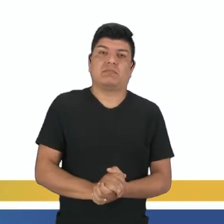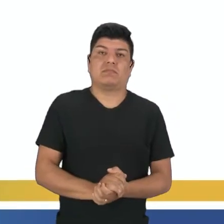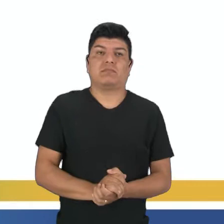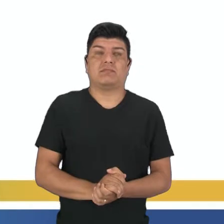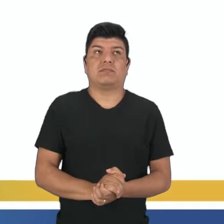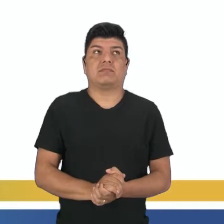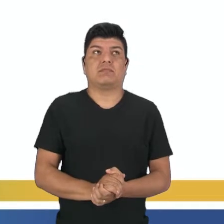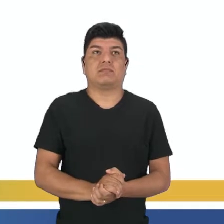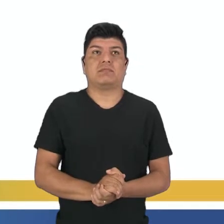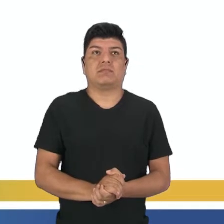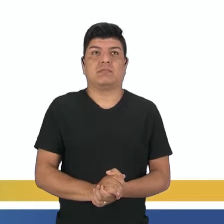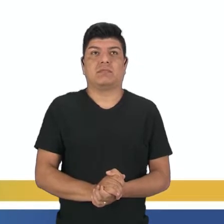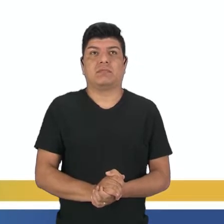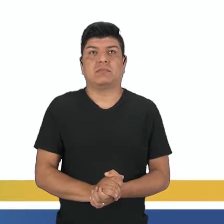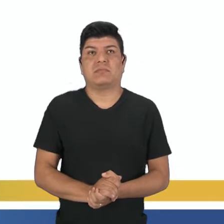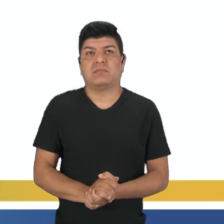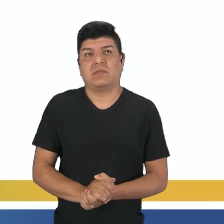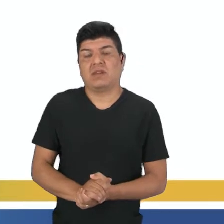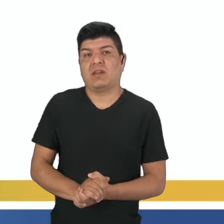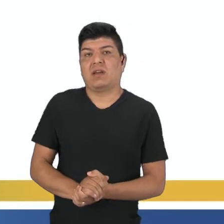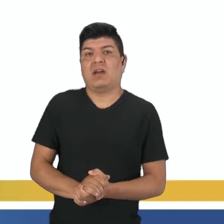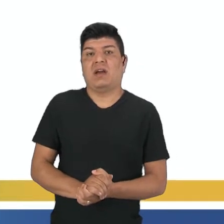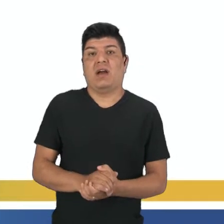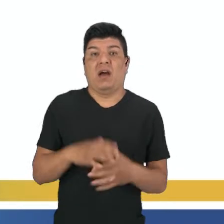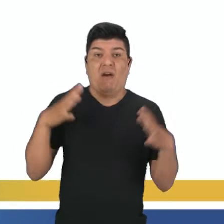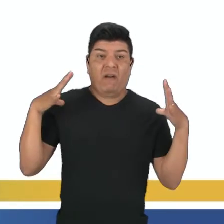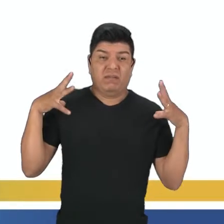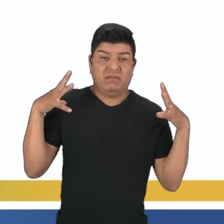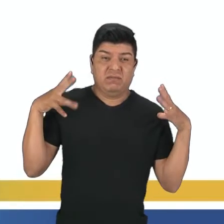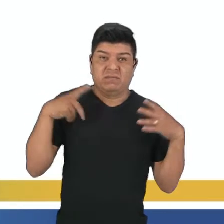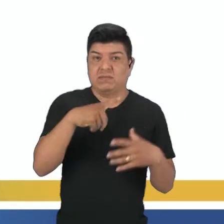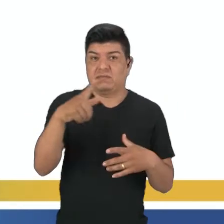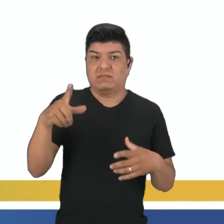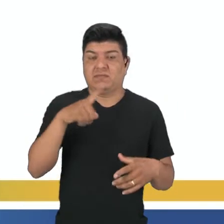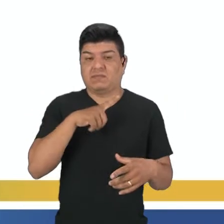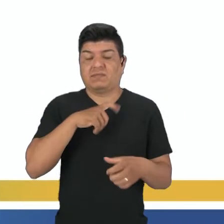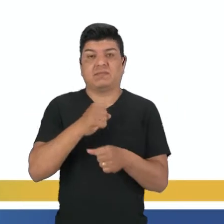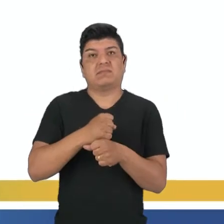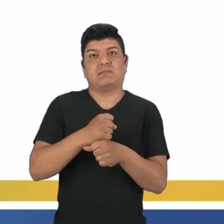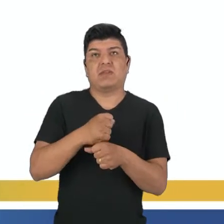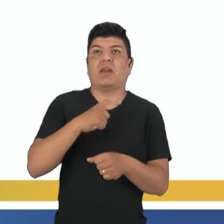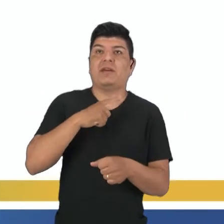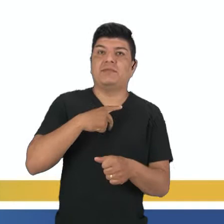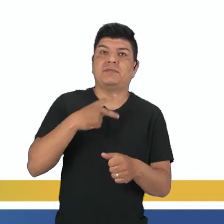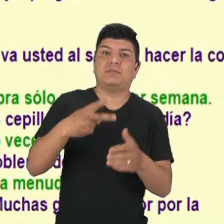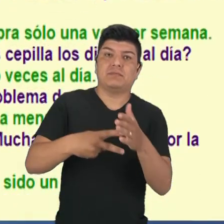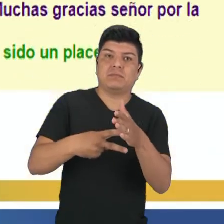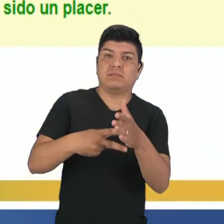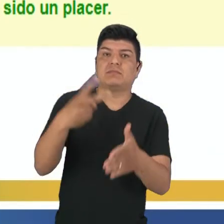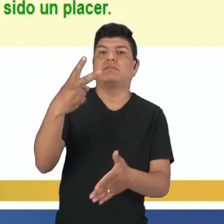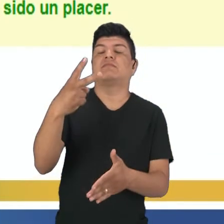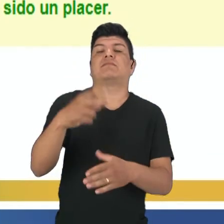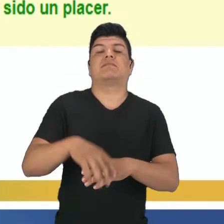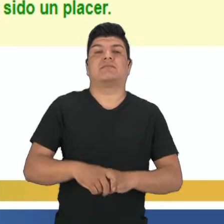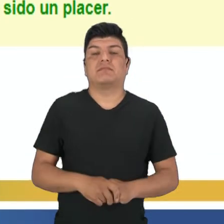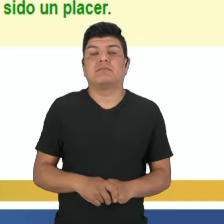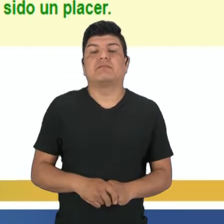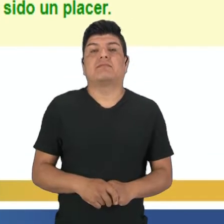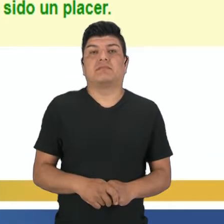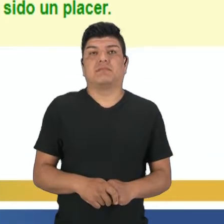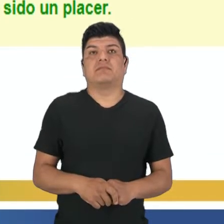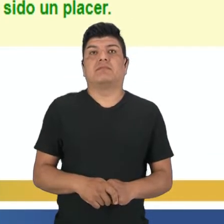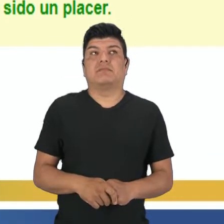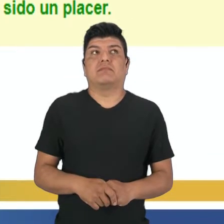vacações ao ano, ou seja, quantas férias você tem por ano, né? Você tem 2 férias ao ano, tá?